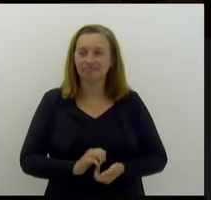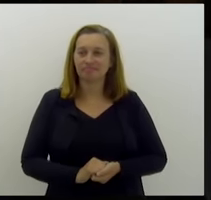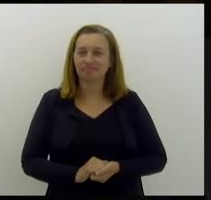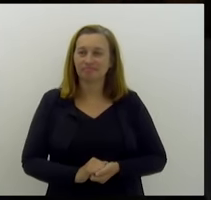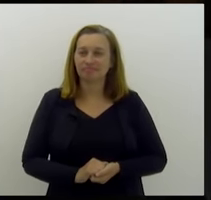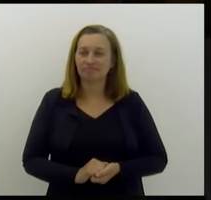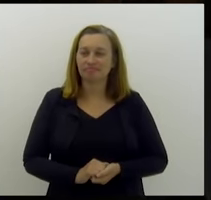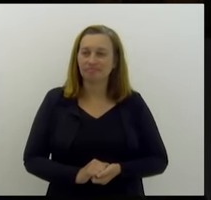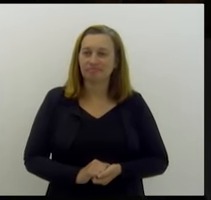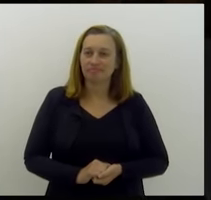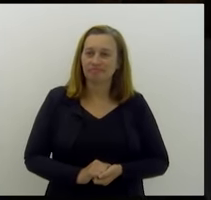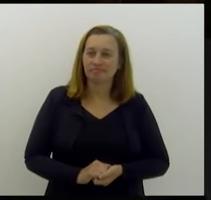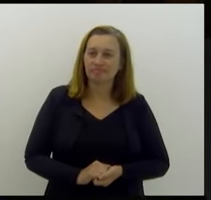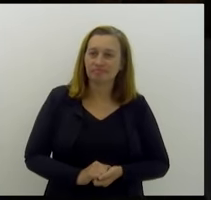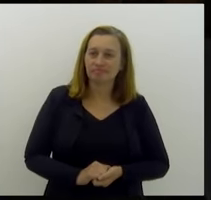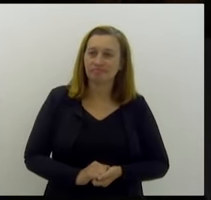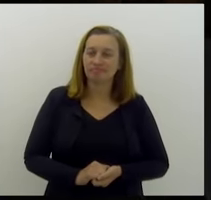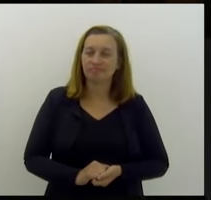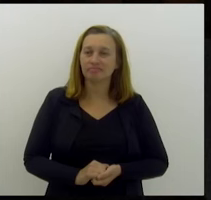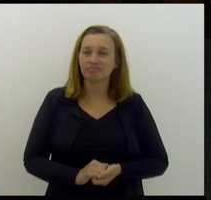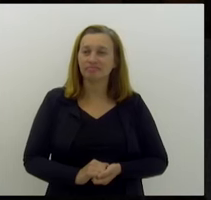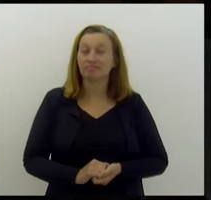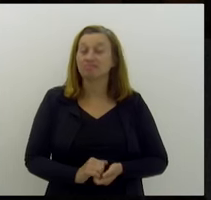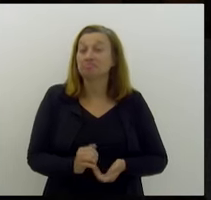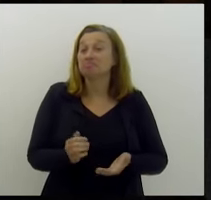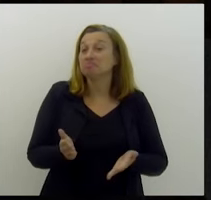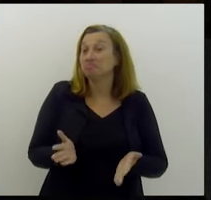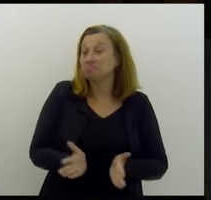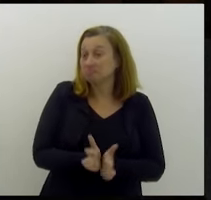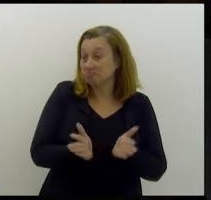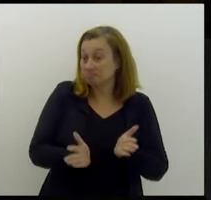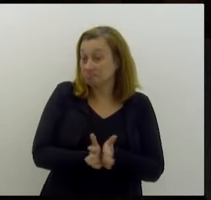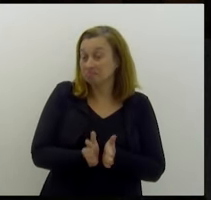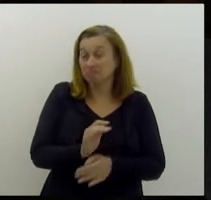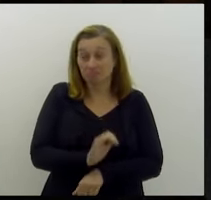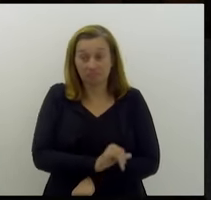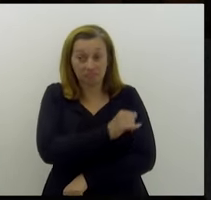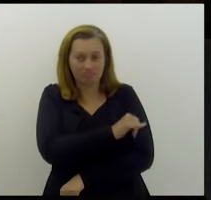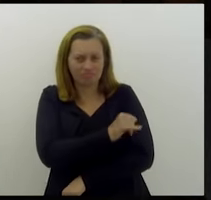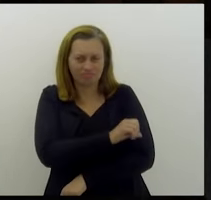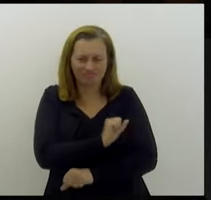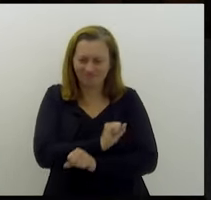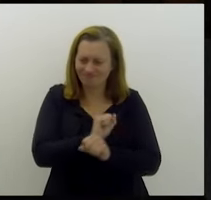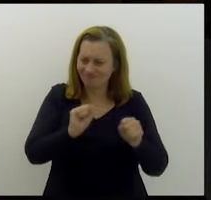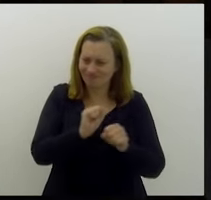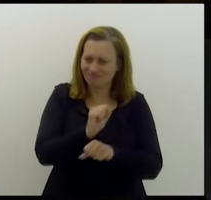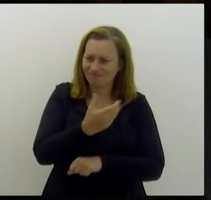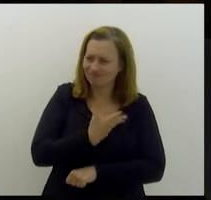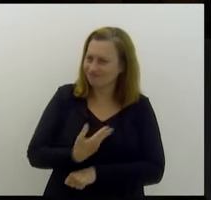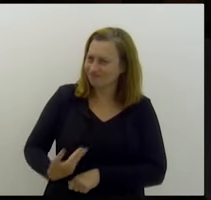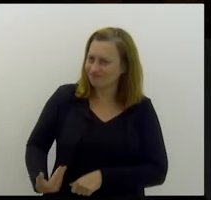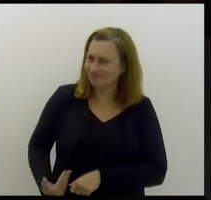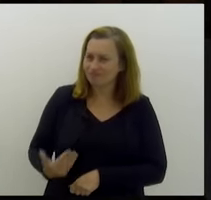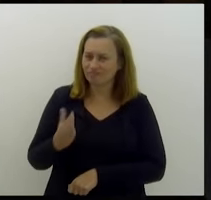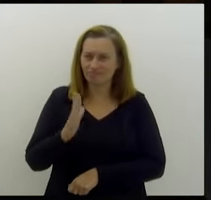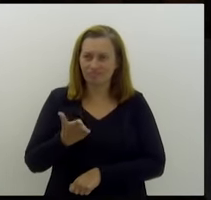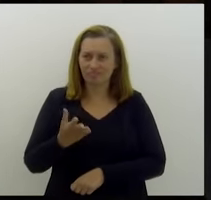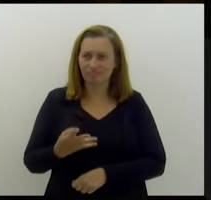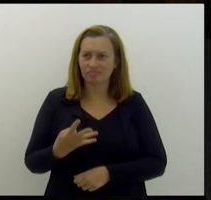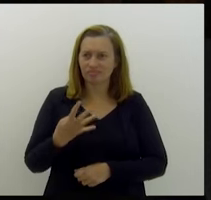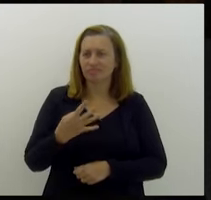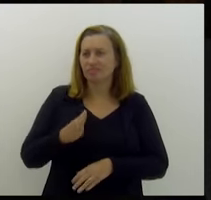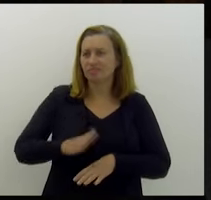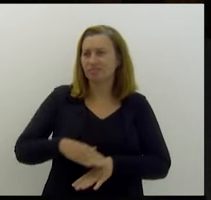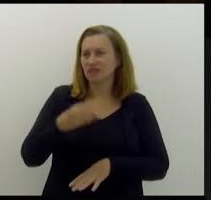Financeira no Rio de Janeiro porque é possível que o governador que já governa esse estado